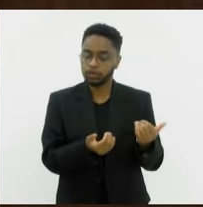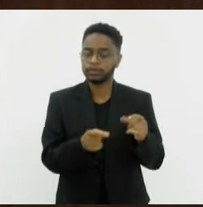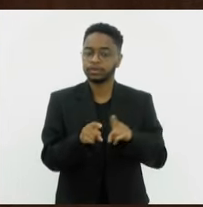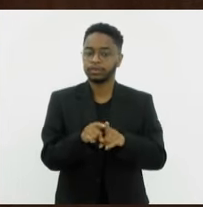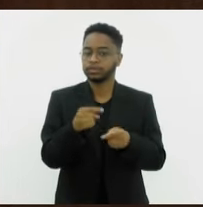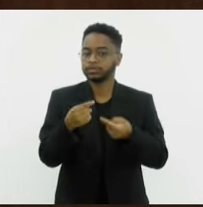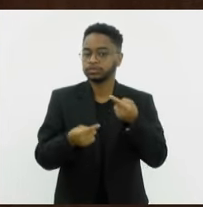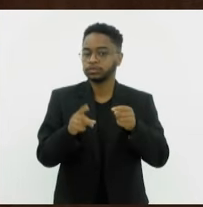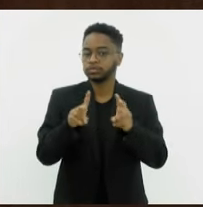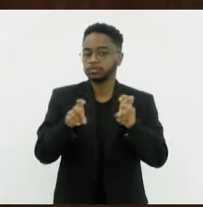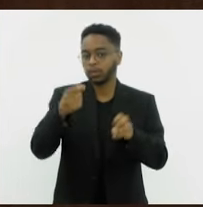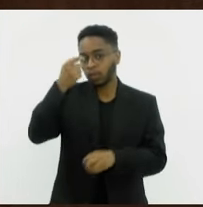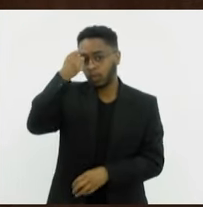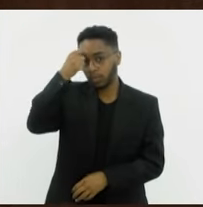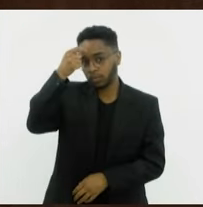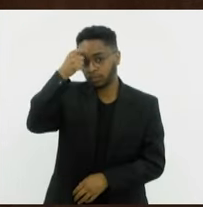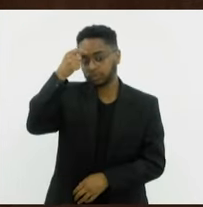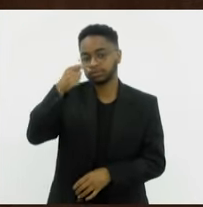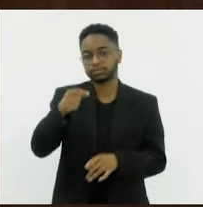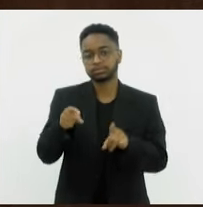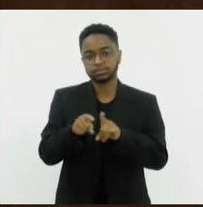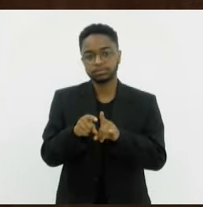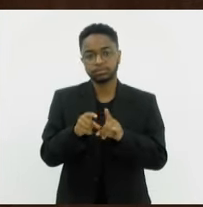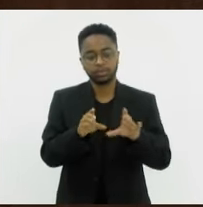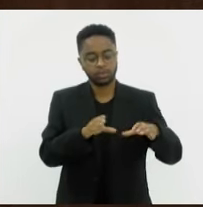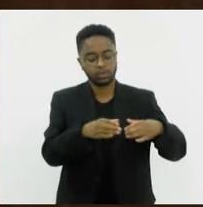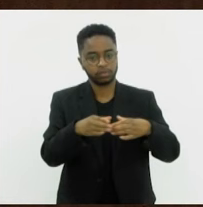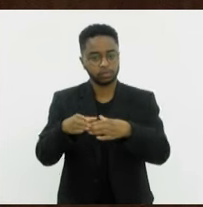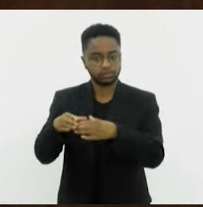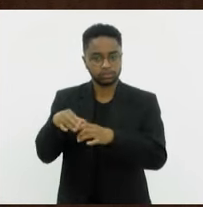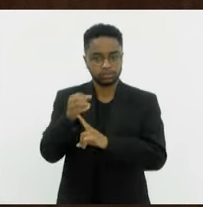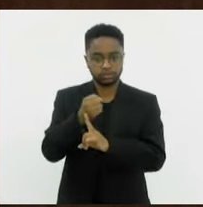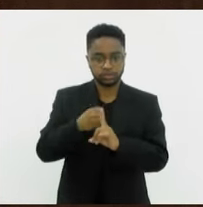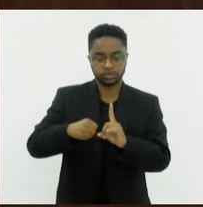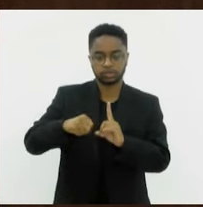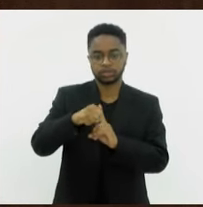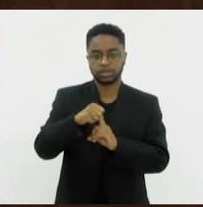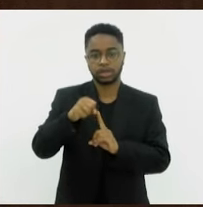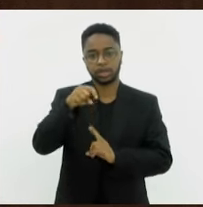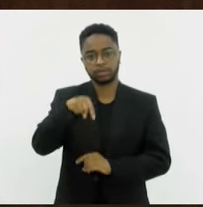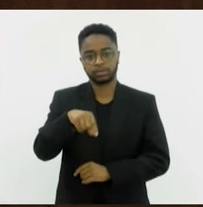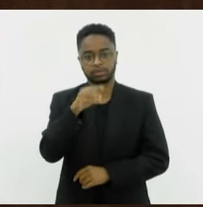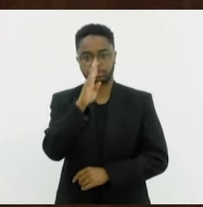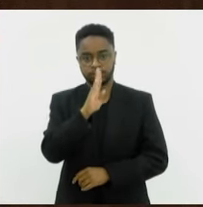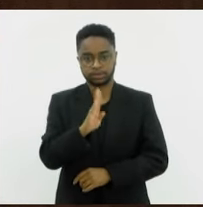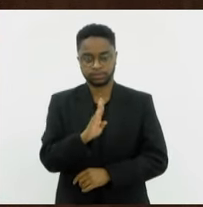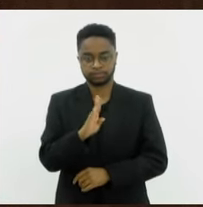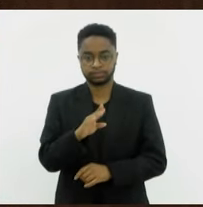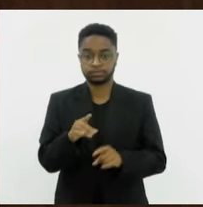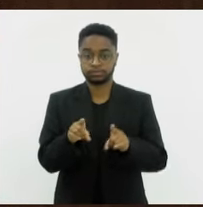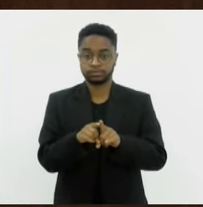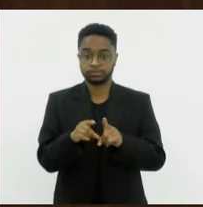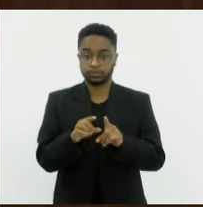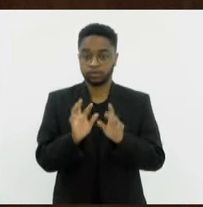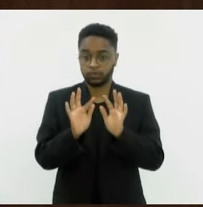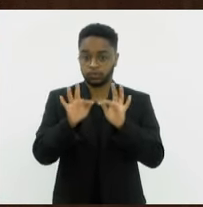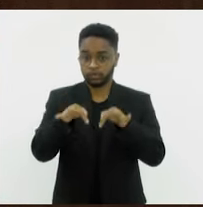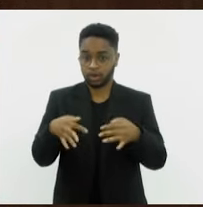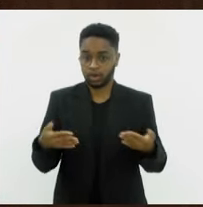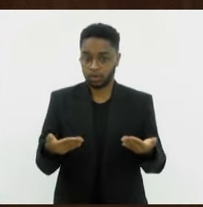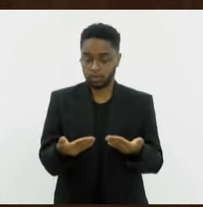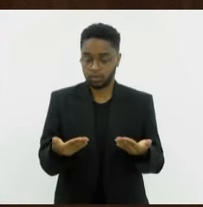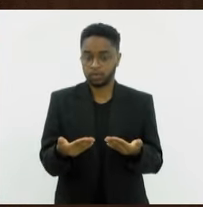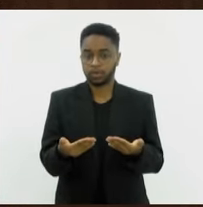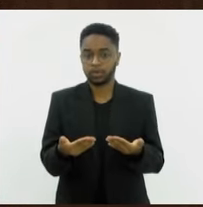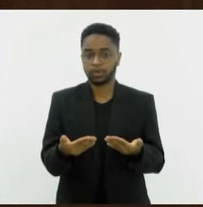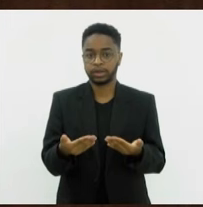de conscientização para o conjunto da sociedade brasileira. E, por fim, presidenta, vejo como